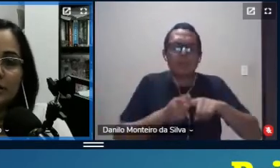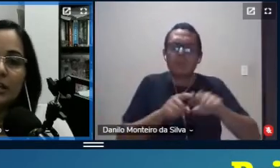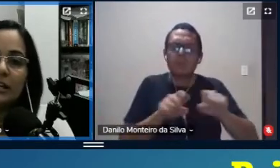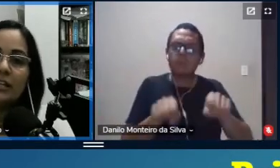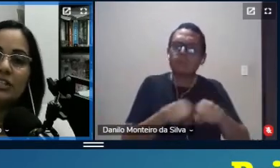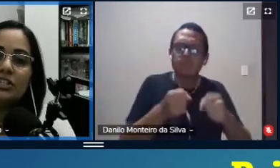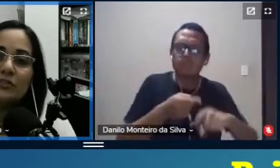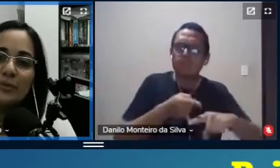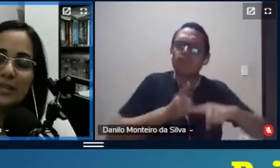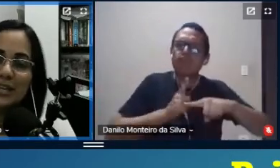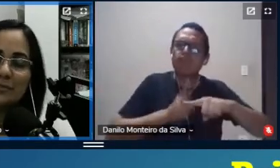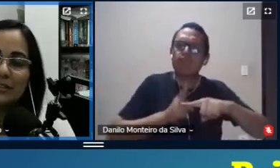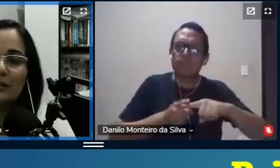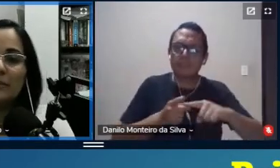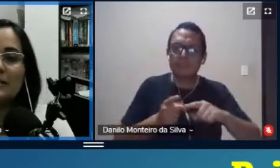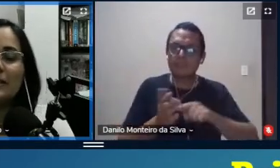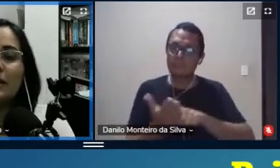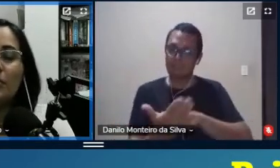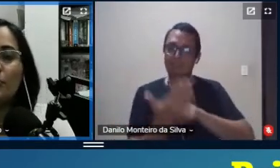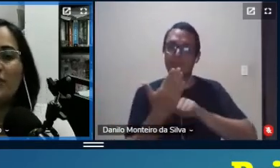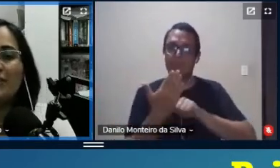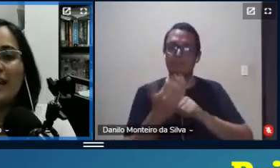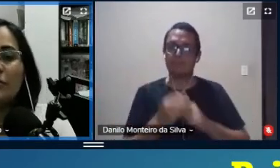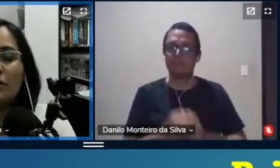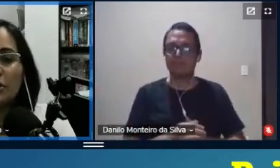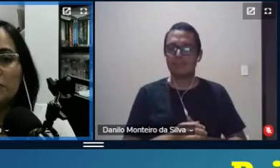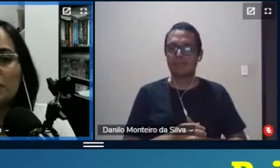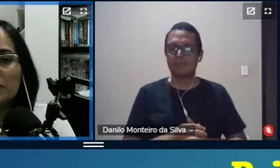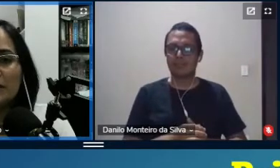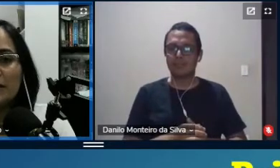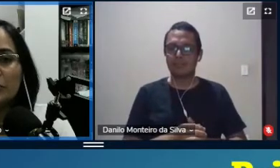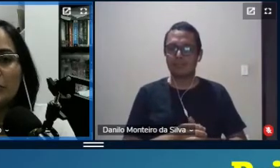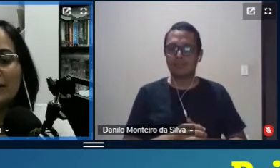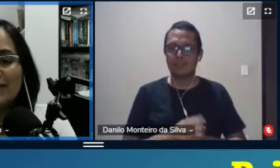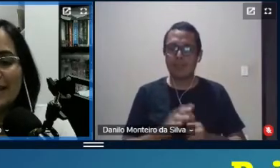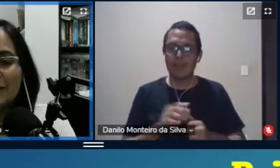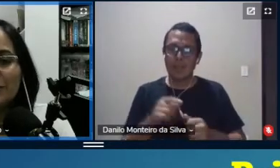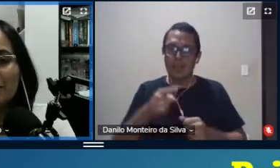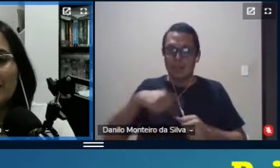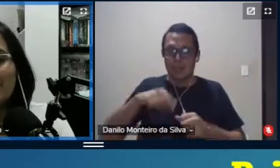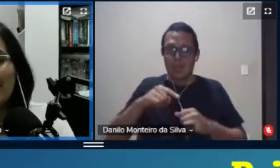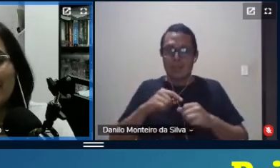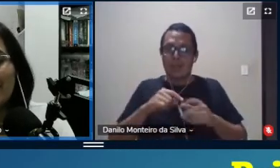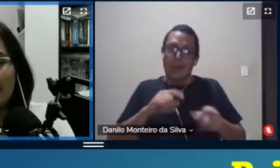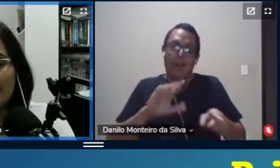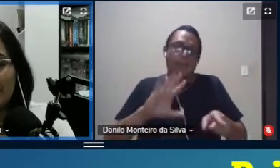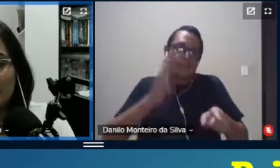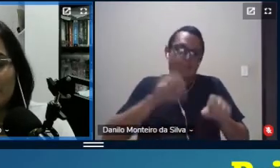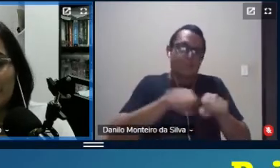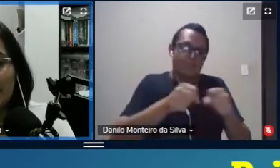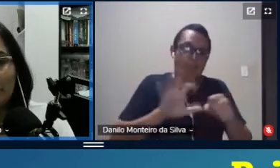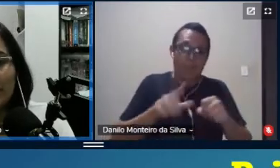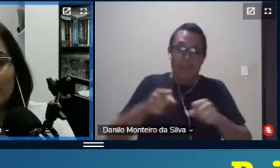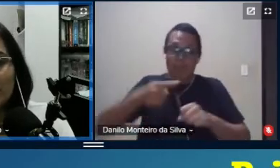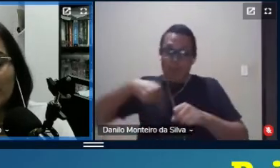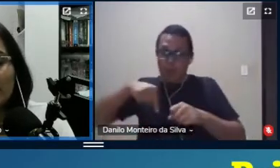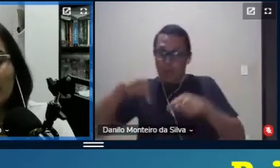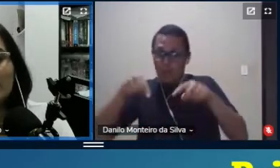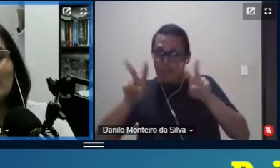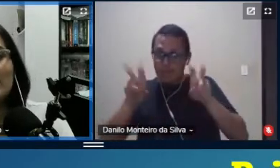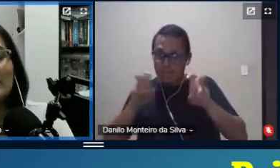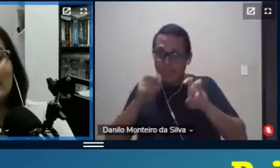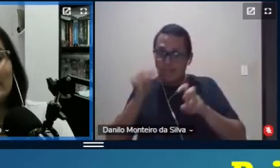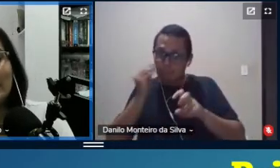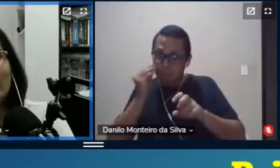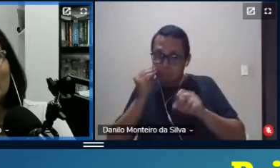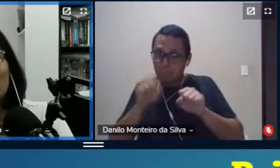Tá certo que aqui a gente teve uma quebra, né? Mas o ensaio que a gente vai fazer, no ensaio não vai ter quebra. A gente vai pegar um dente da